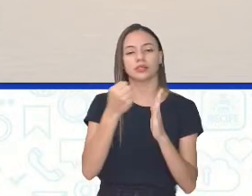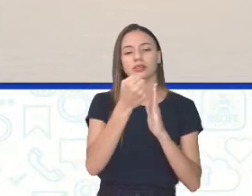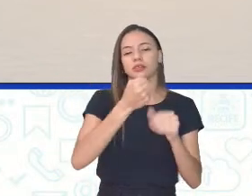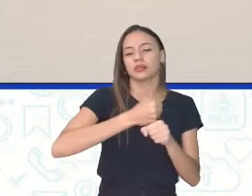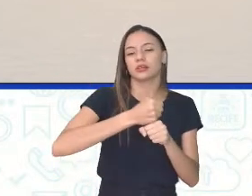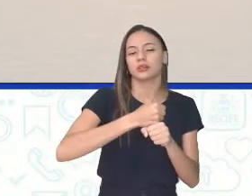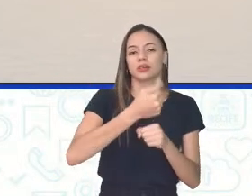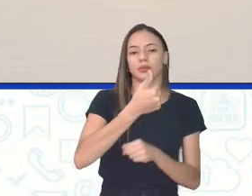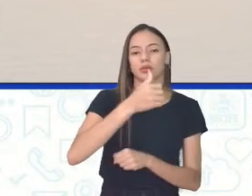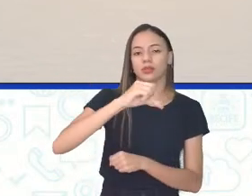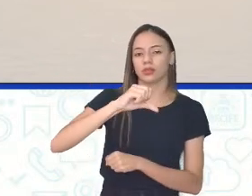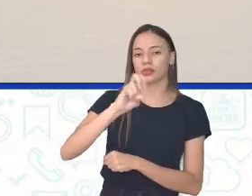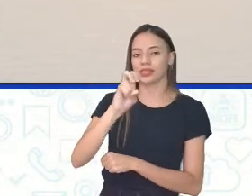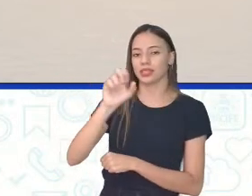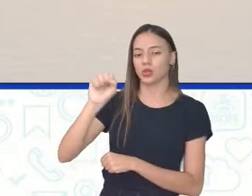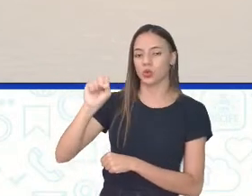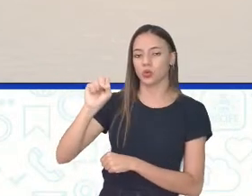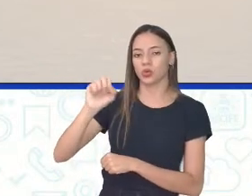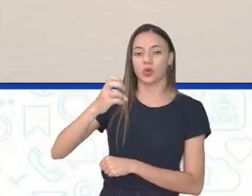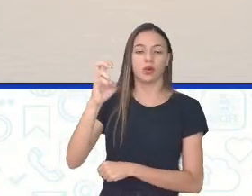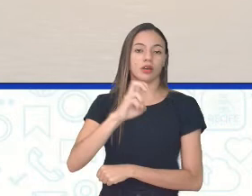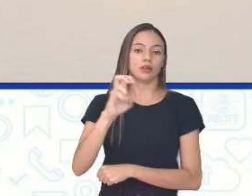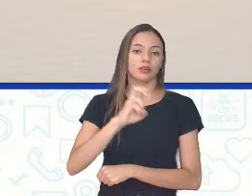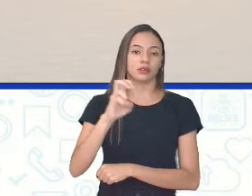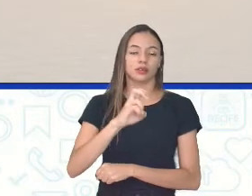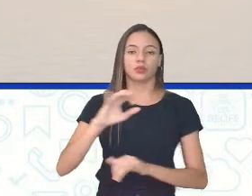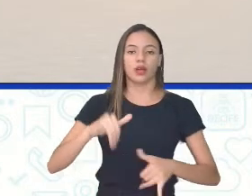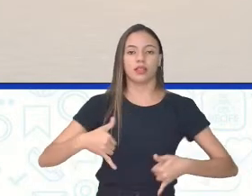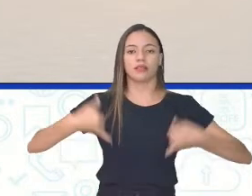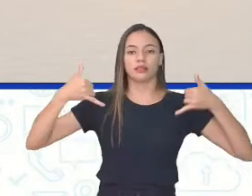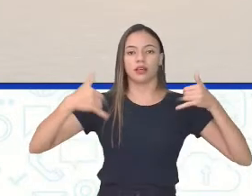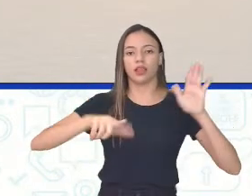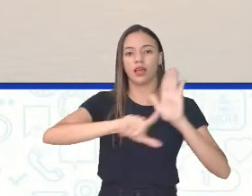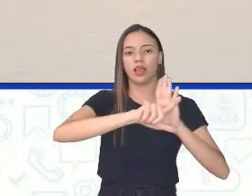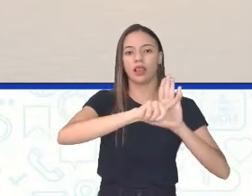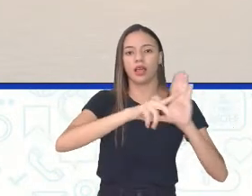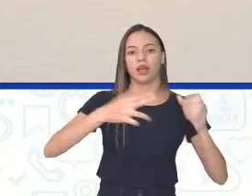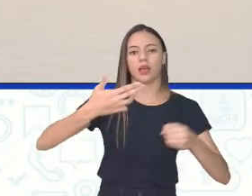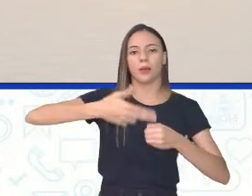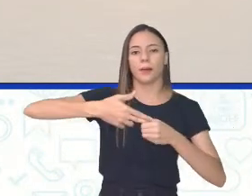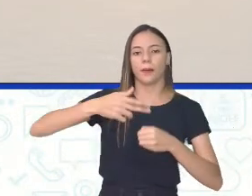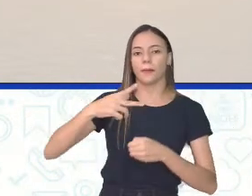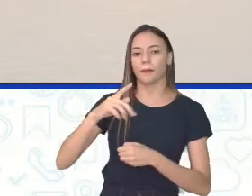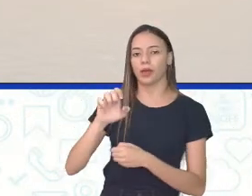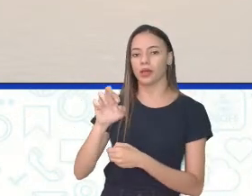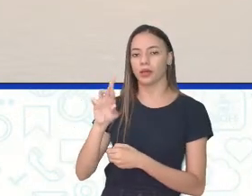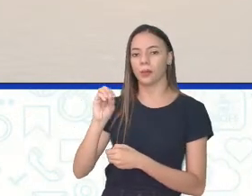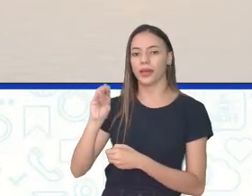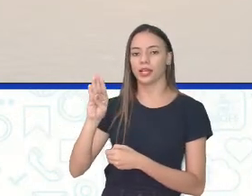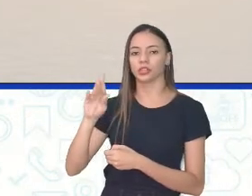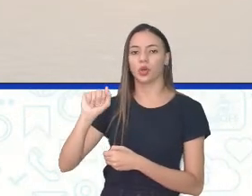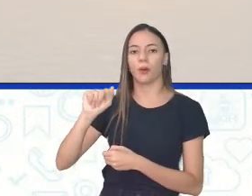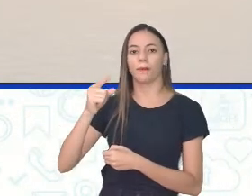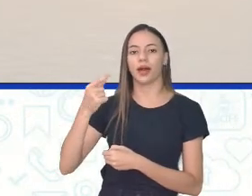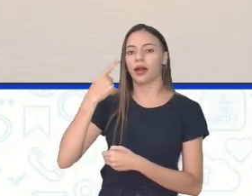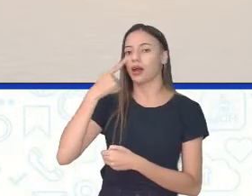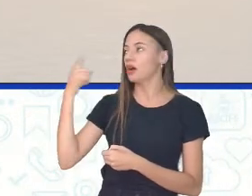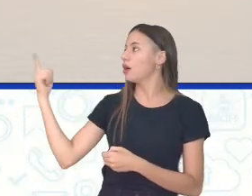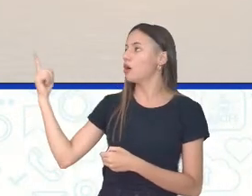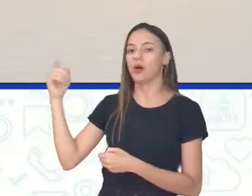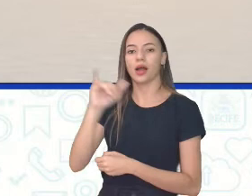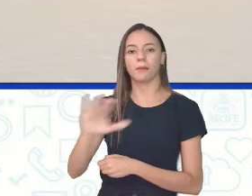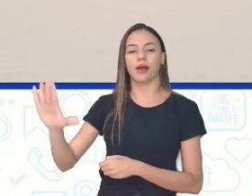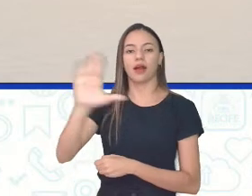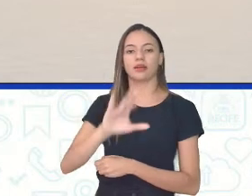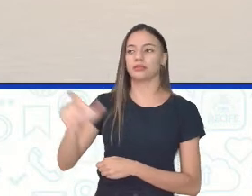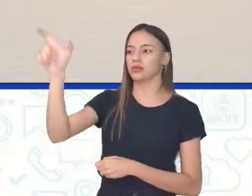1958, quinto aniversário da lei da Petrobras, né? Então, aqui, ó, uma imagem do presidente Getúlio Vargas,